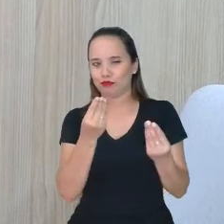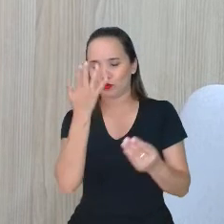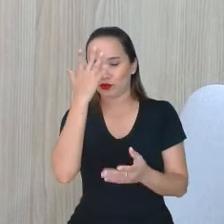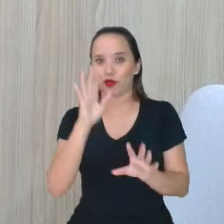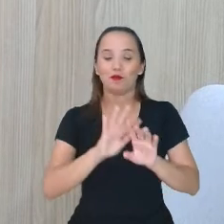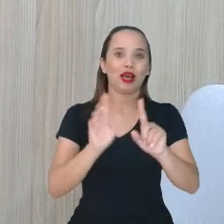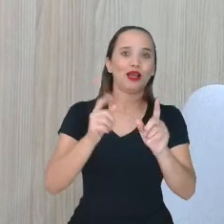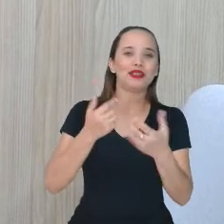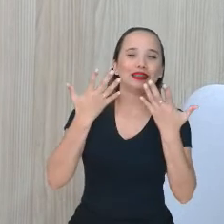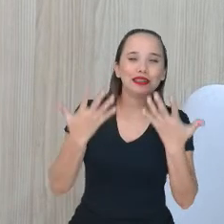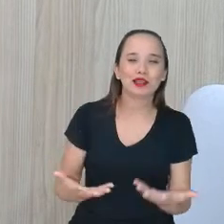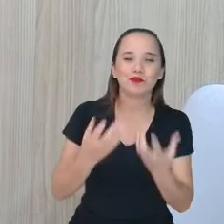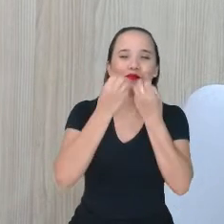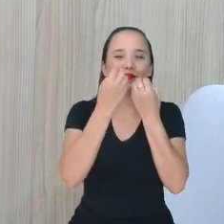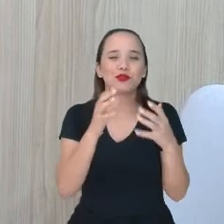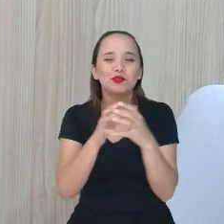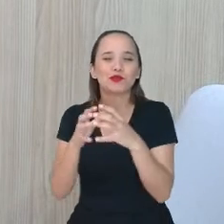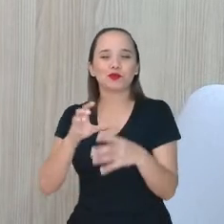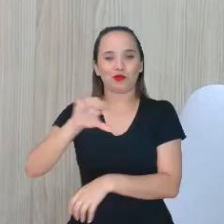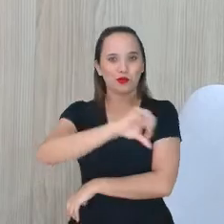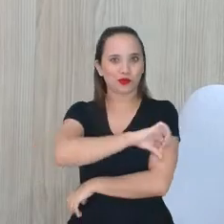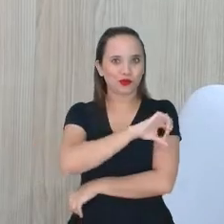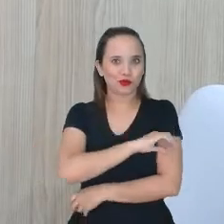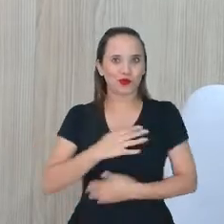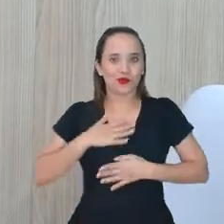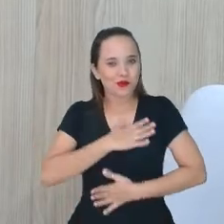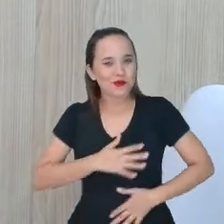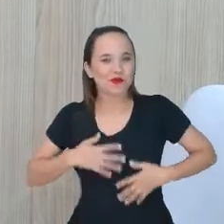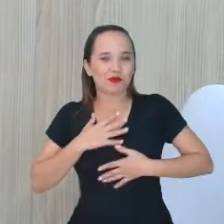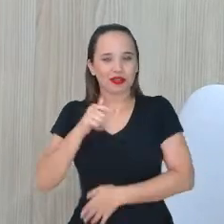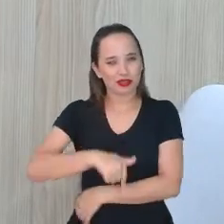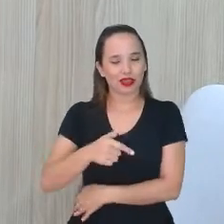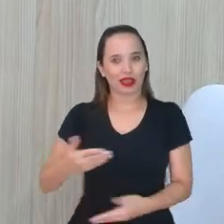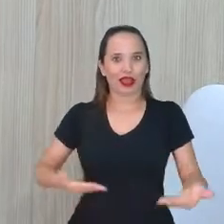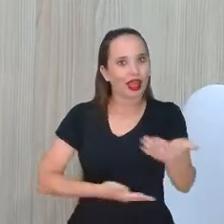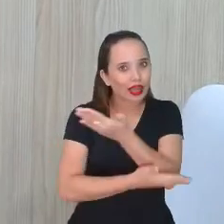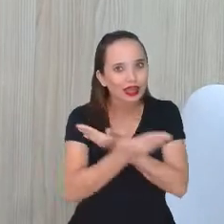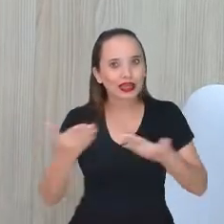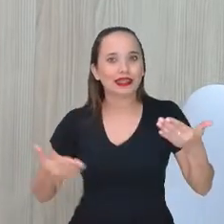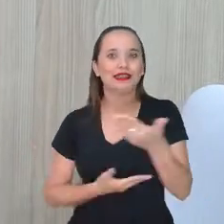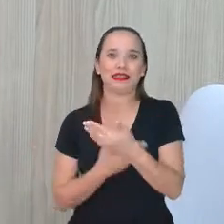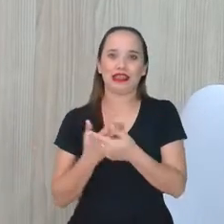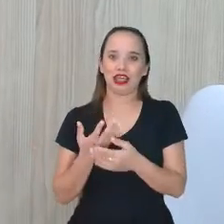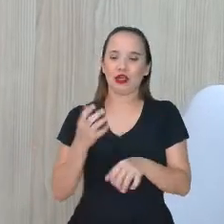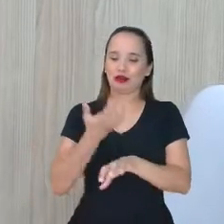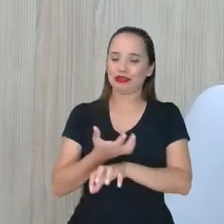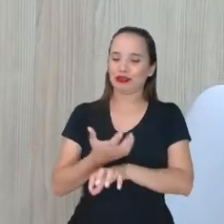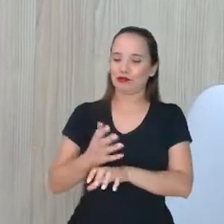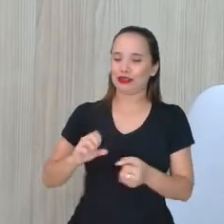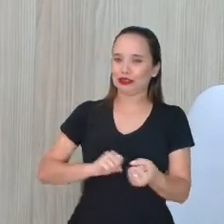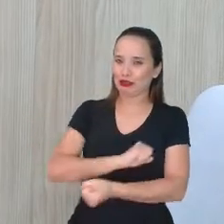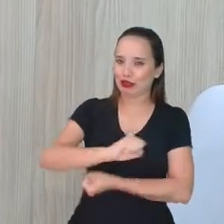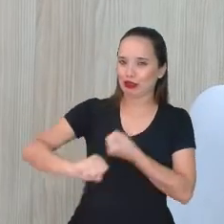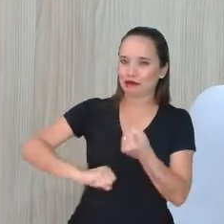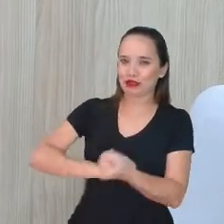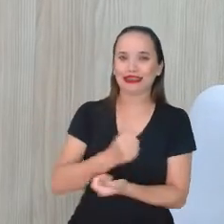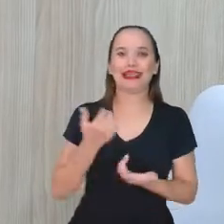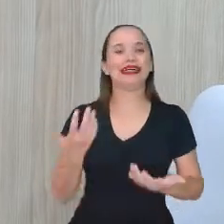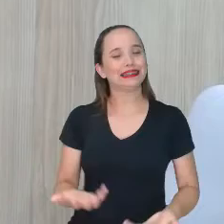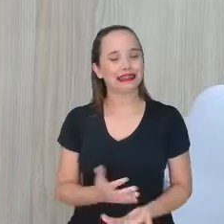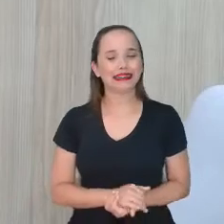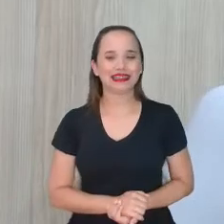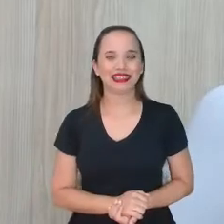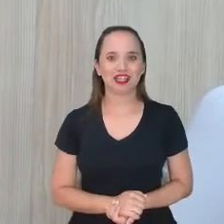sempre um prazer estar aqui dialogando com vocês a sustentabilidade, né, professora? Falamos de